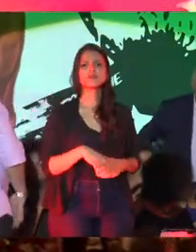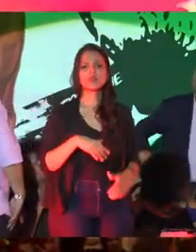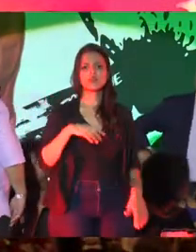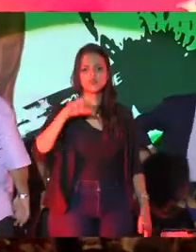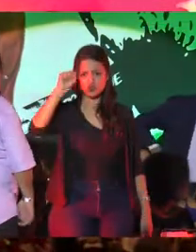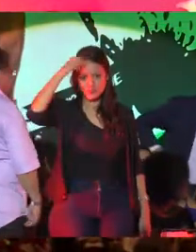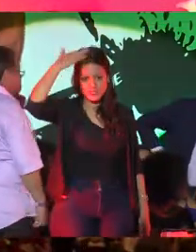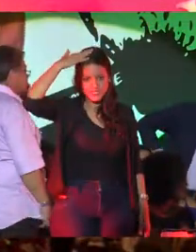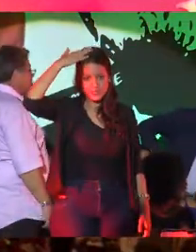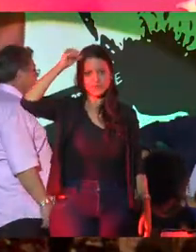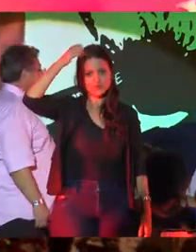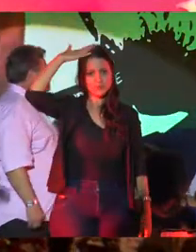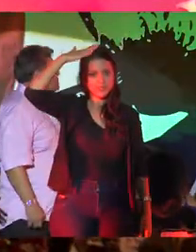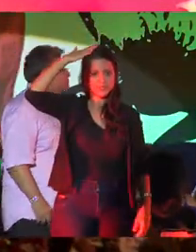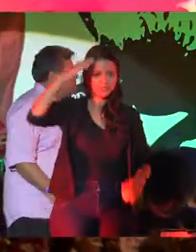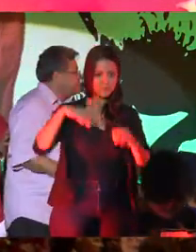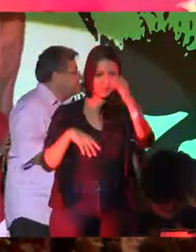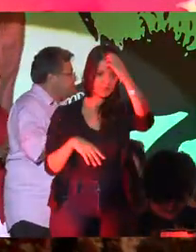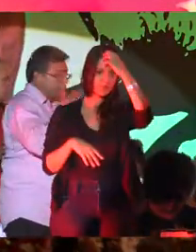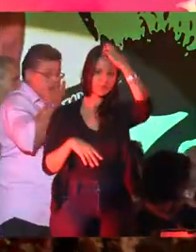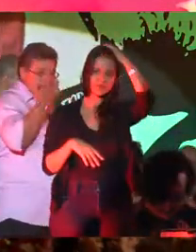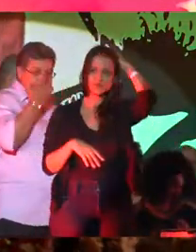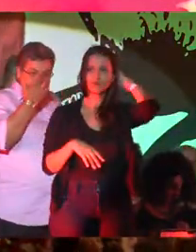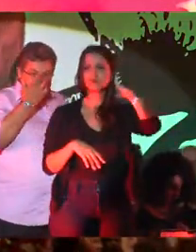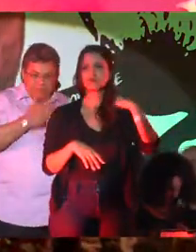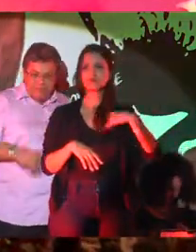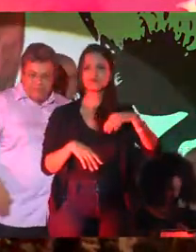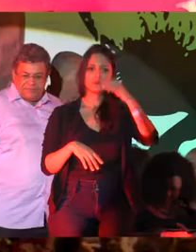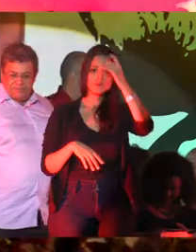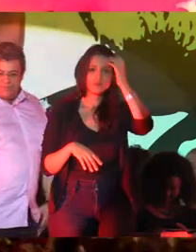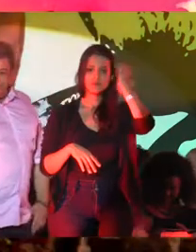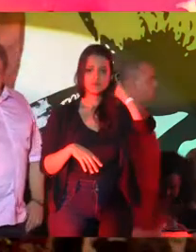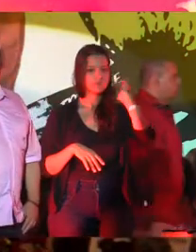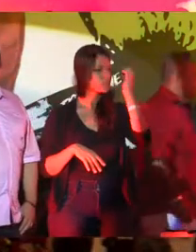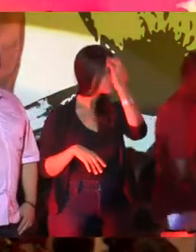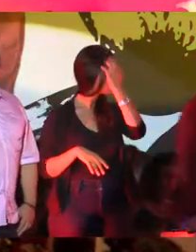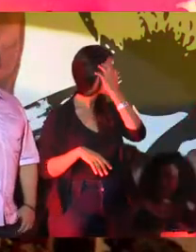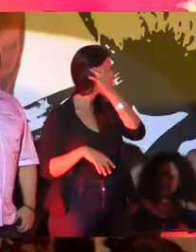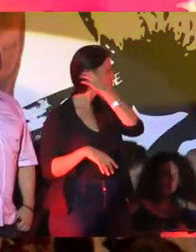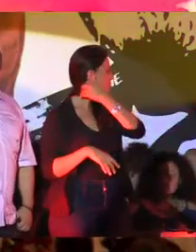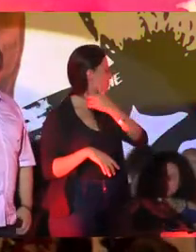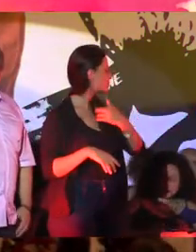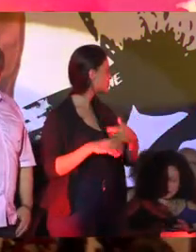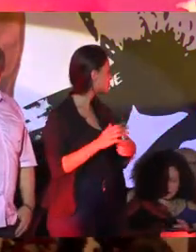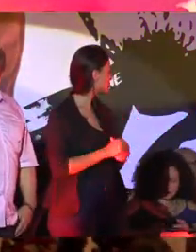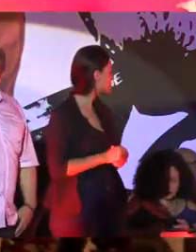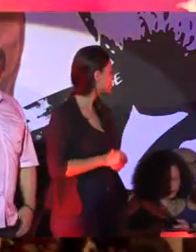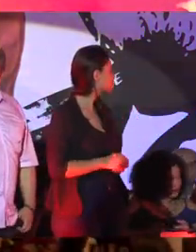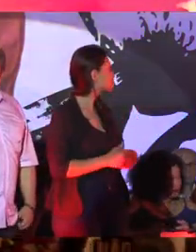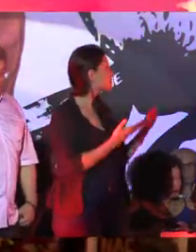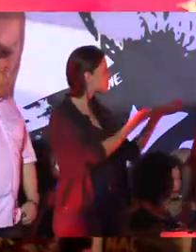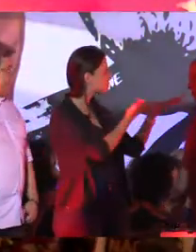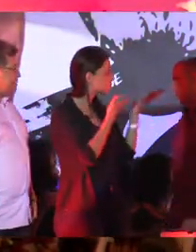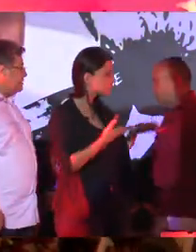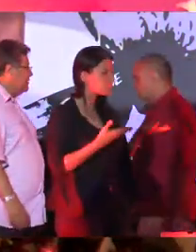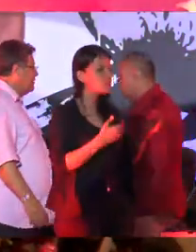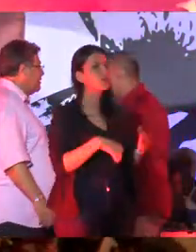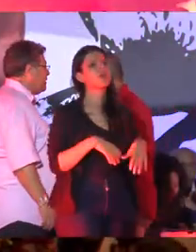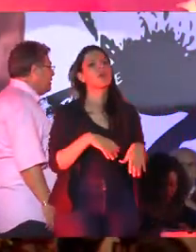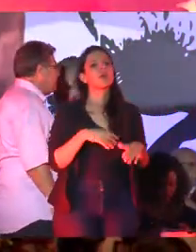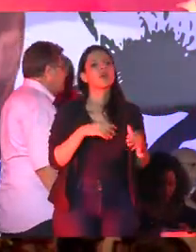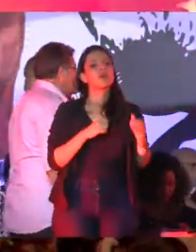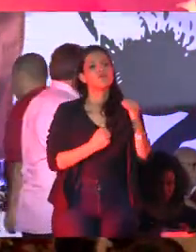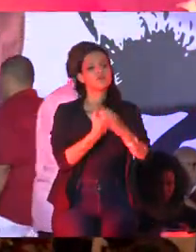Queremos convidar para compor a outra mesa que se encontra aqui à frente, o presidente nacional da Fundação Perseu